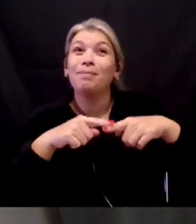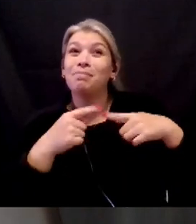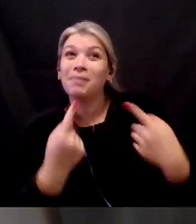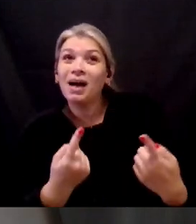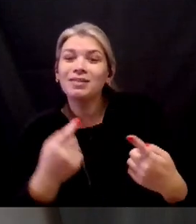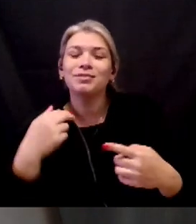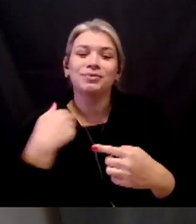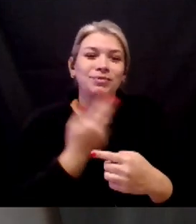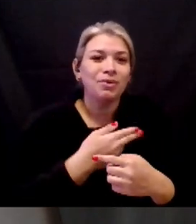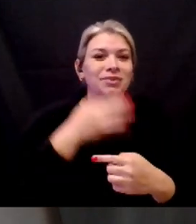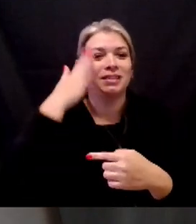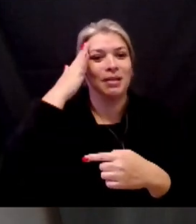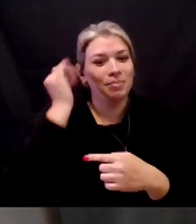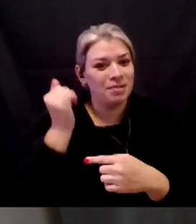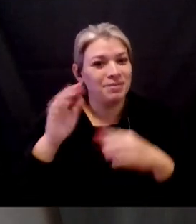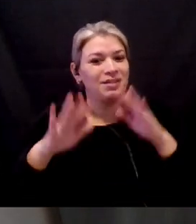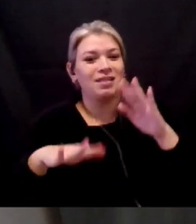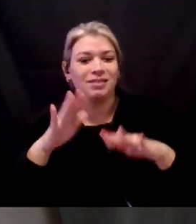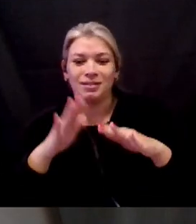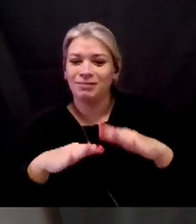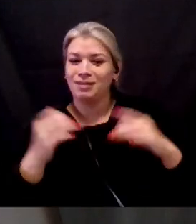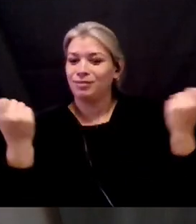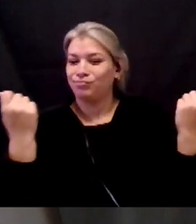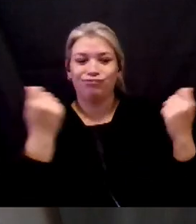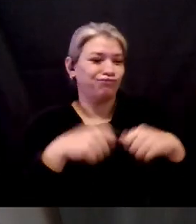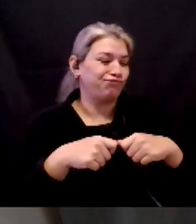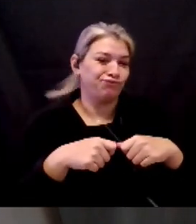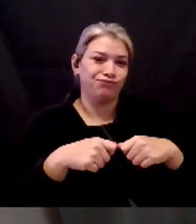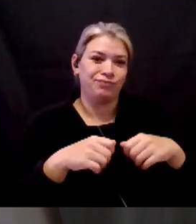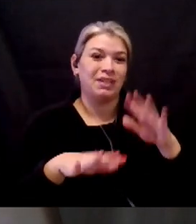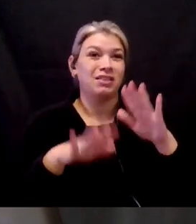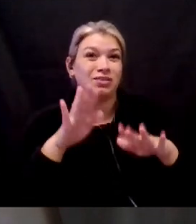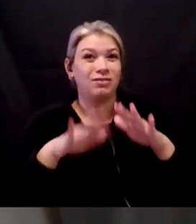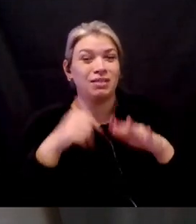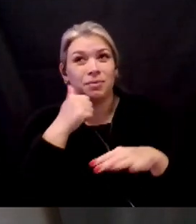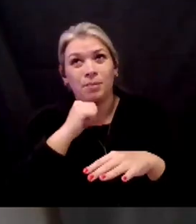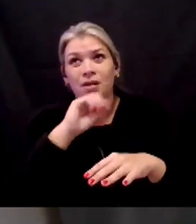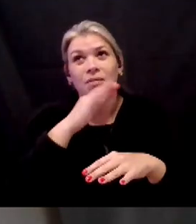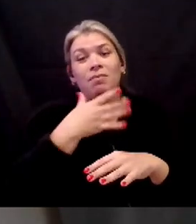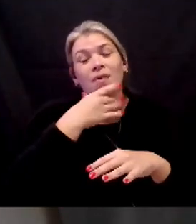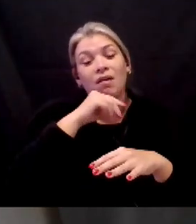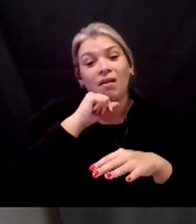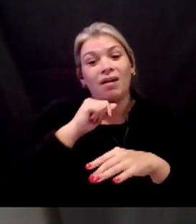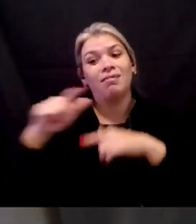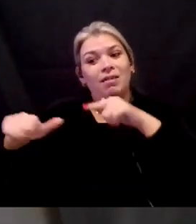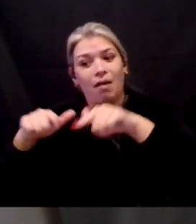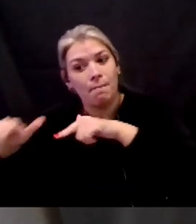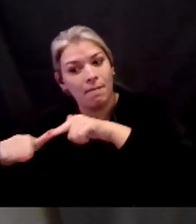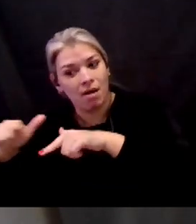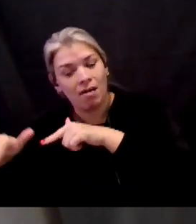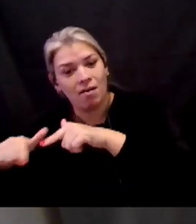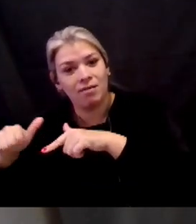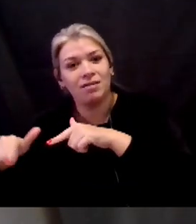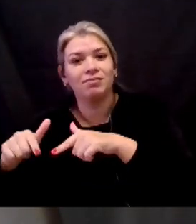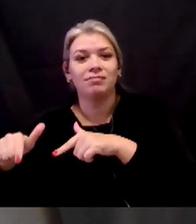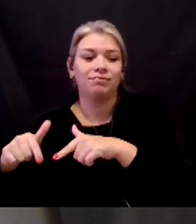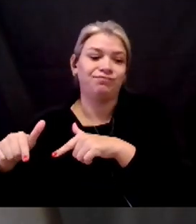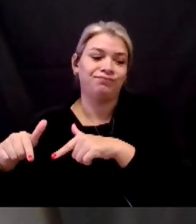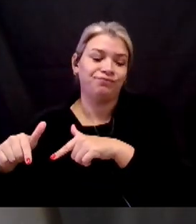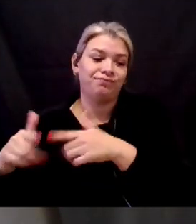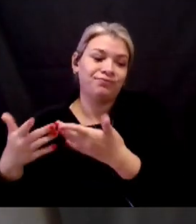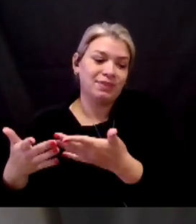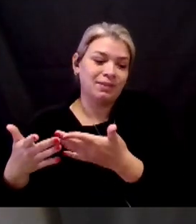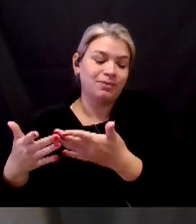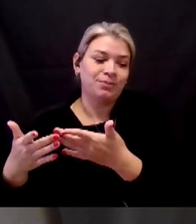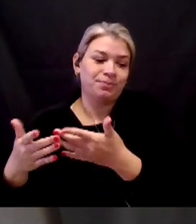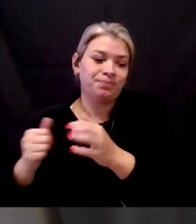sempre é possível, né? Os pais muitas vezes estão trabalhando em home office, estão, né, fazendo alguma coisa em casa, e aí acaba que